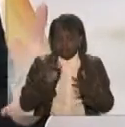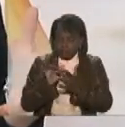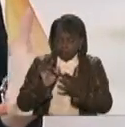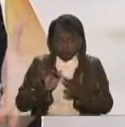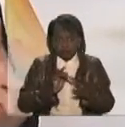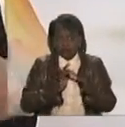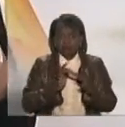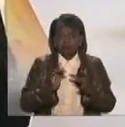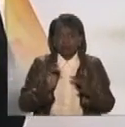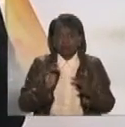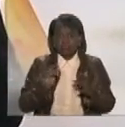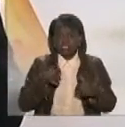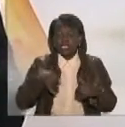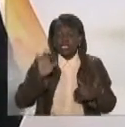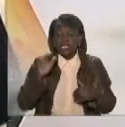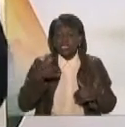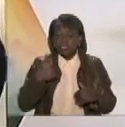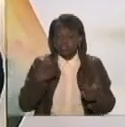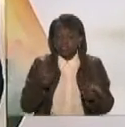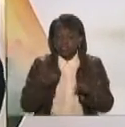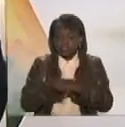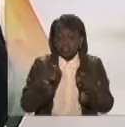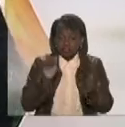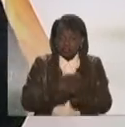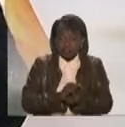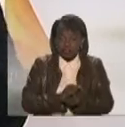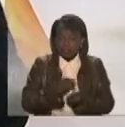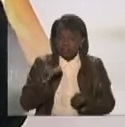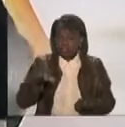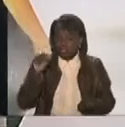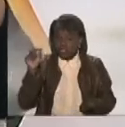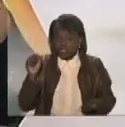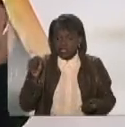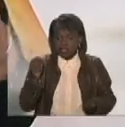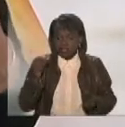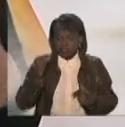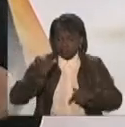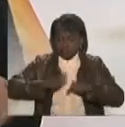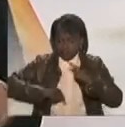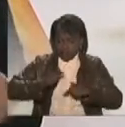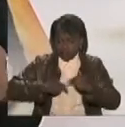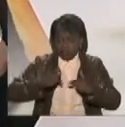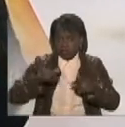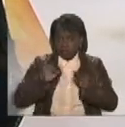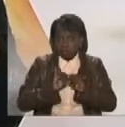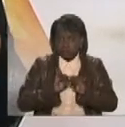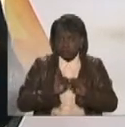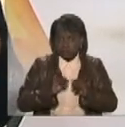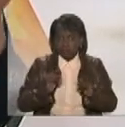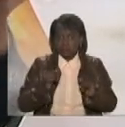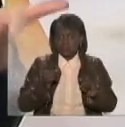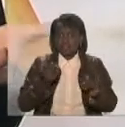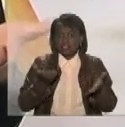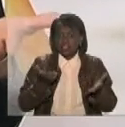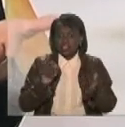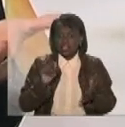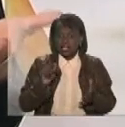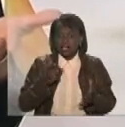outros seres humanos. Quem vai ser o meu parceiro, né? A escolha que a gente chama de escolha de objeto sexual. Quem vai ser